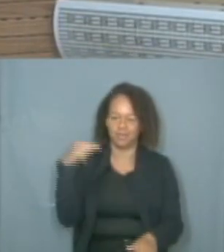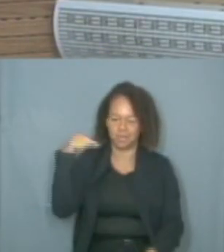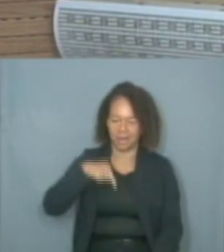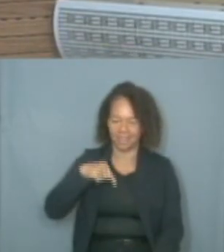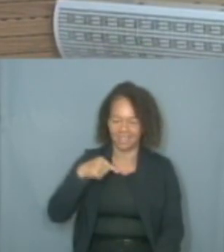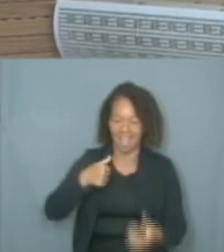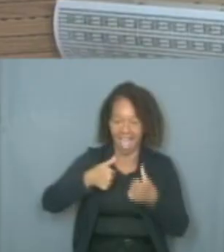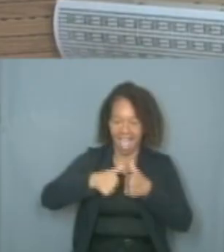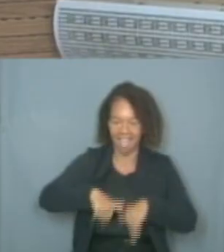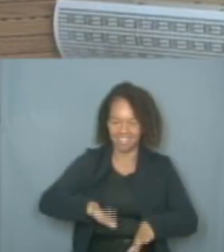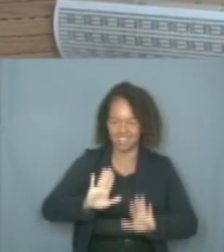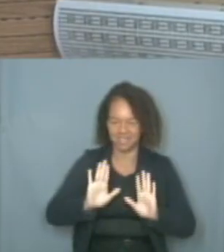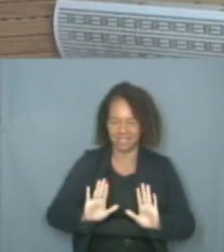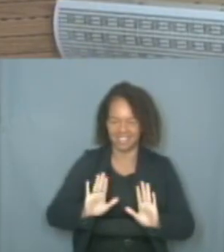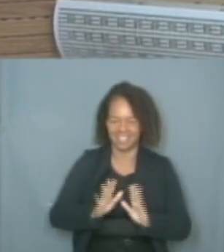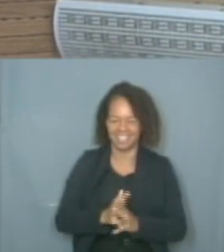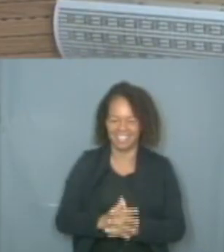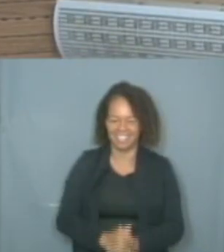aqui,